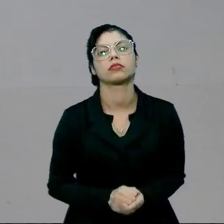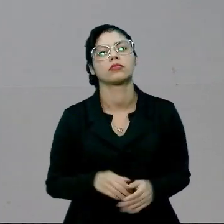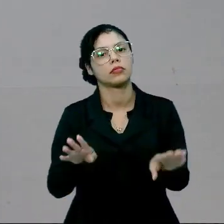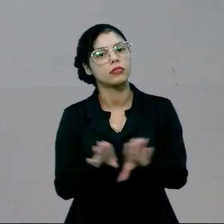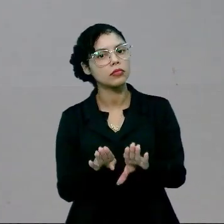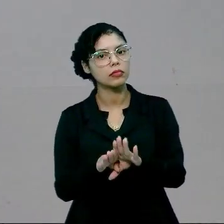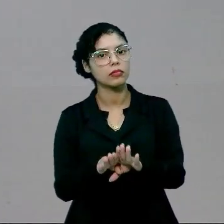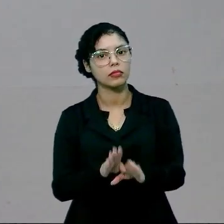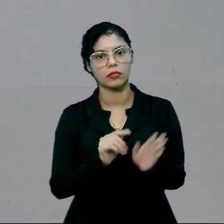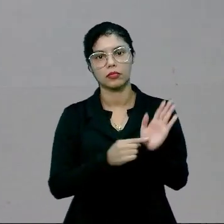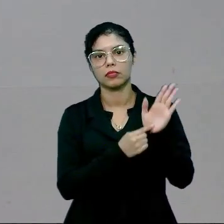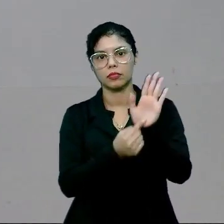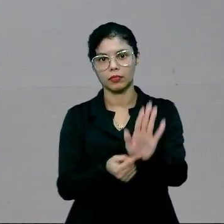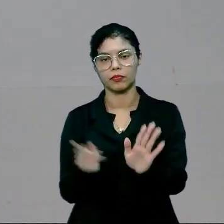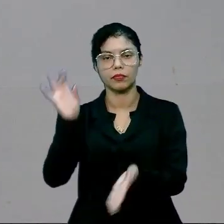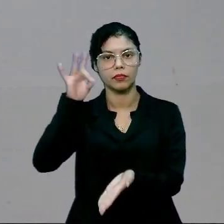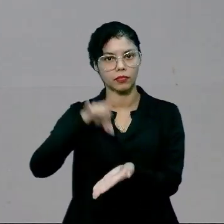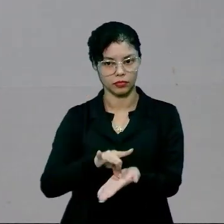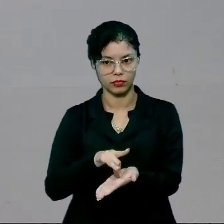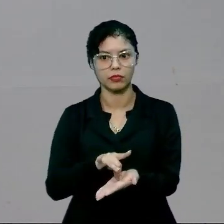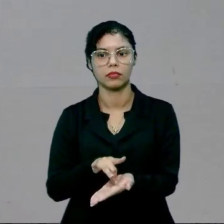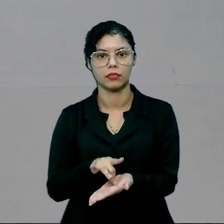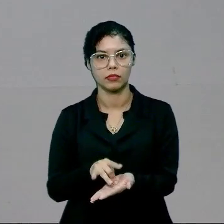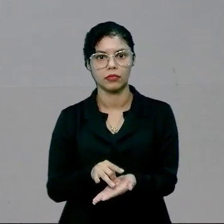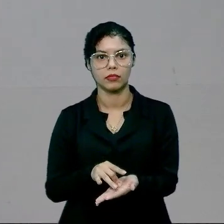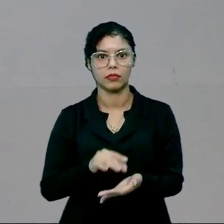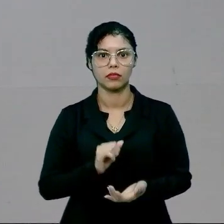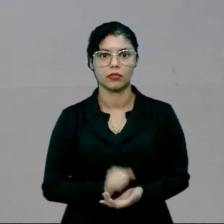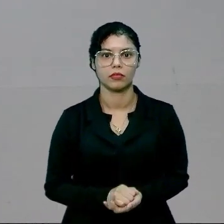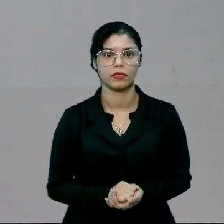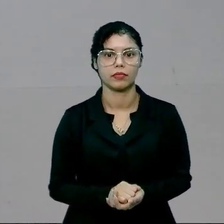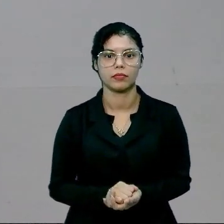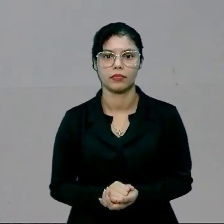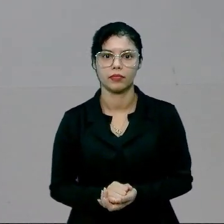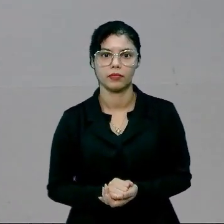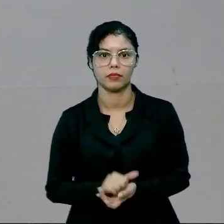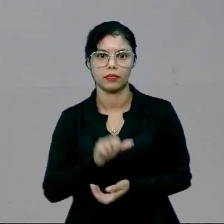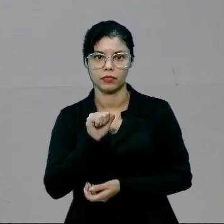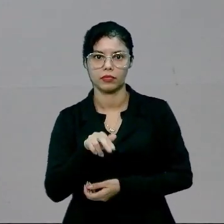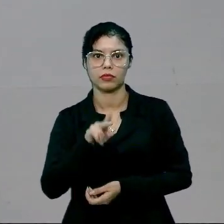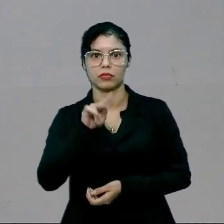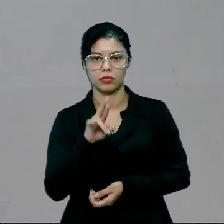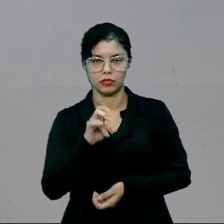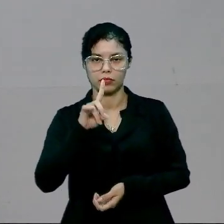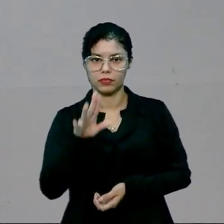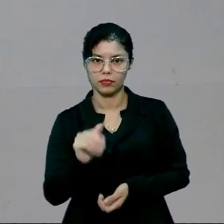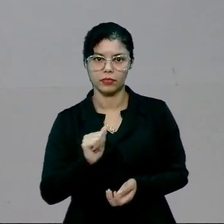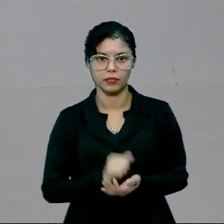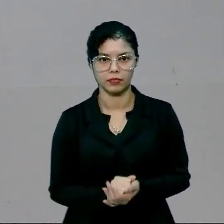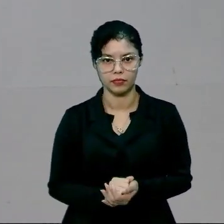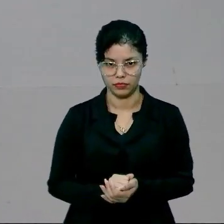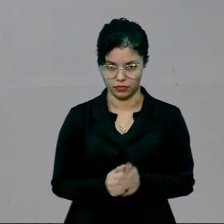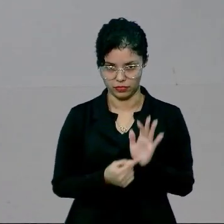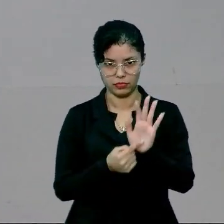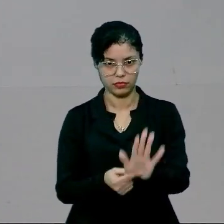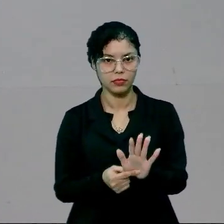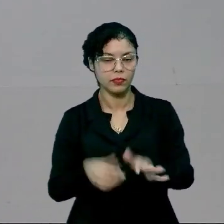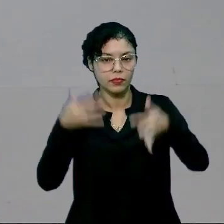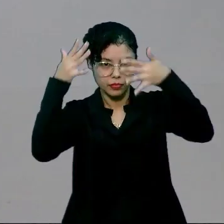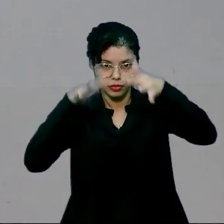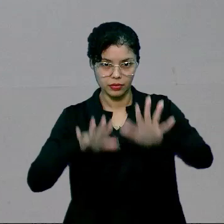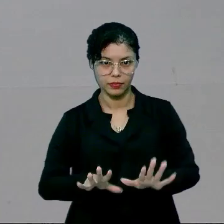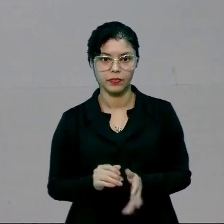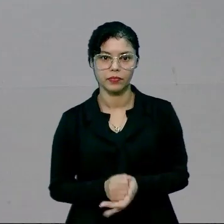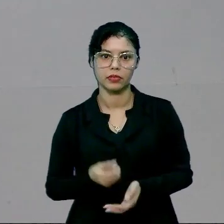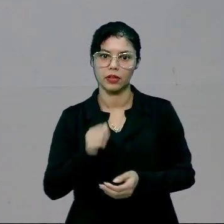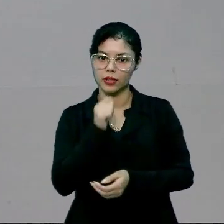ele mostra essa realidade que é, de certa forma, suavizada ali, ele mostra. O naturalismo